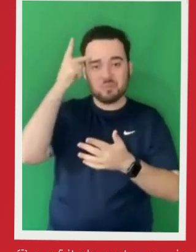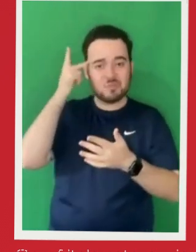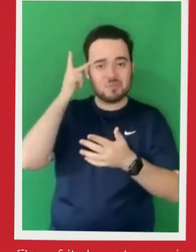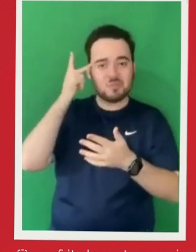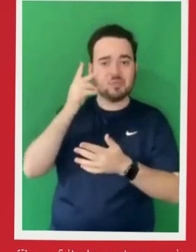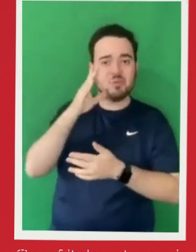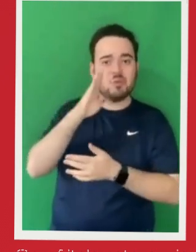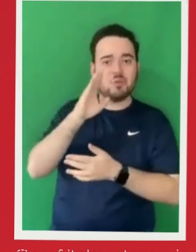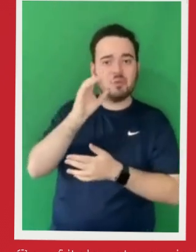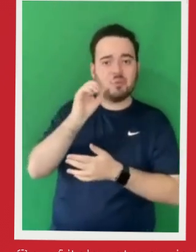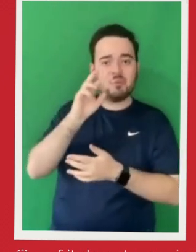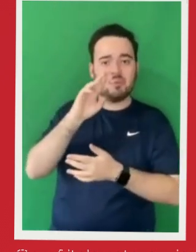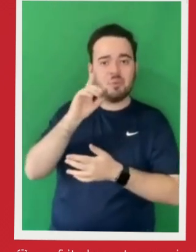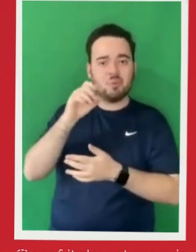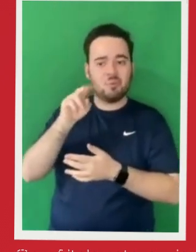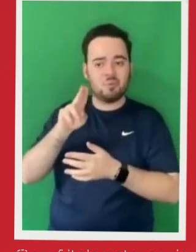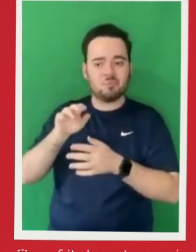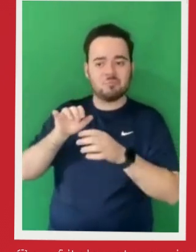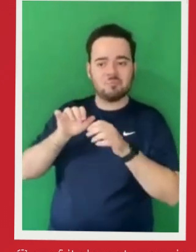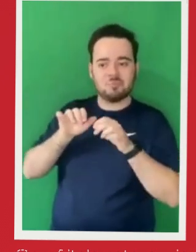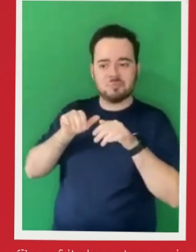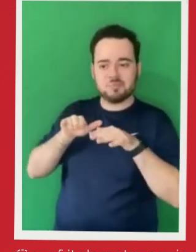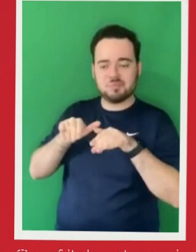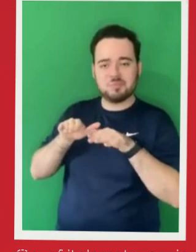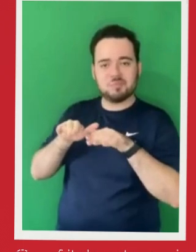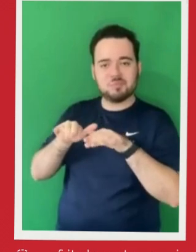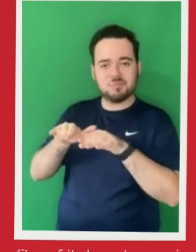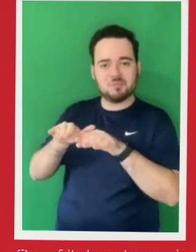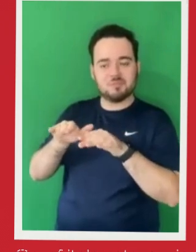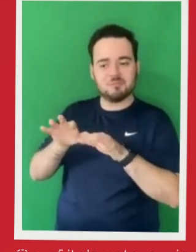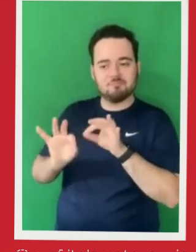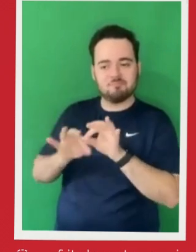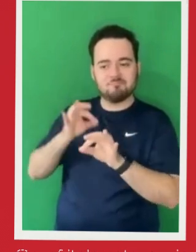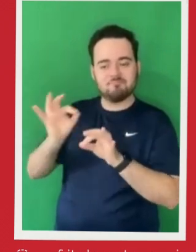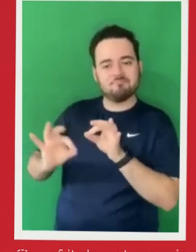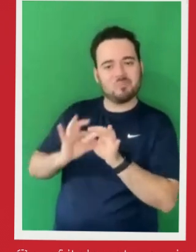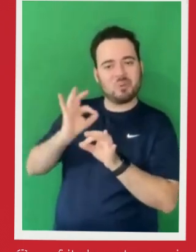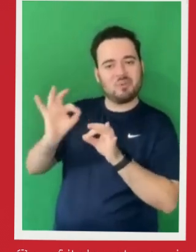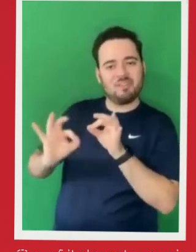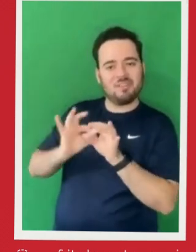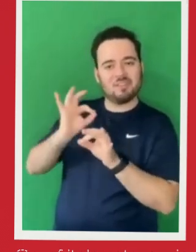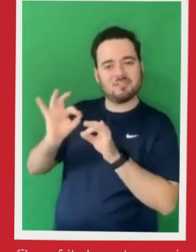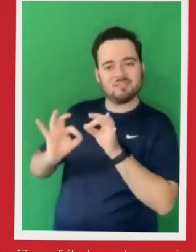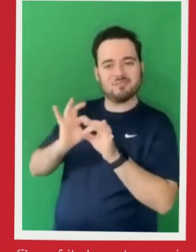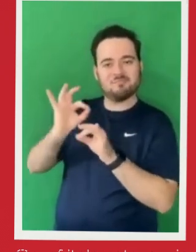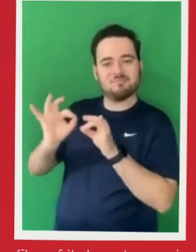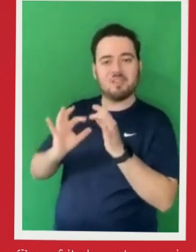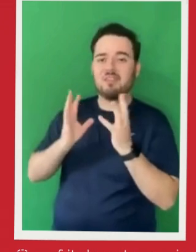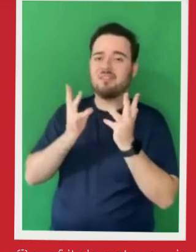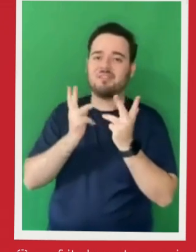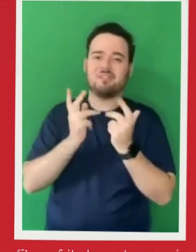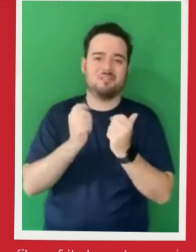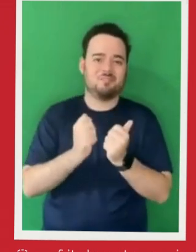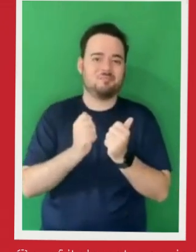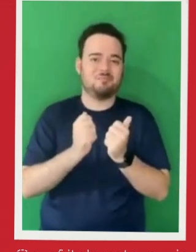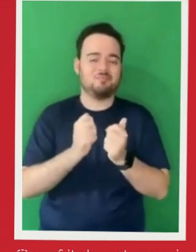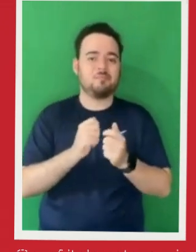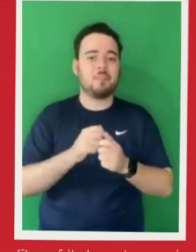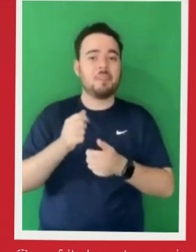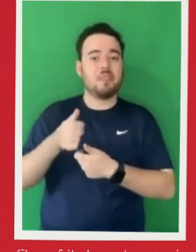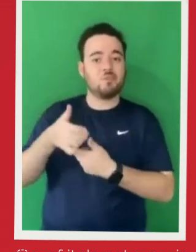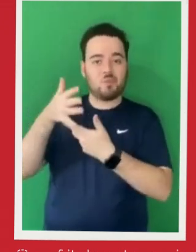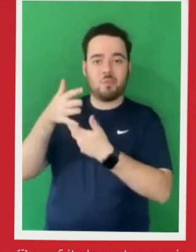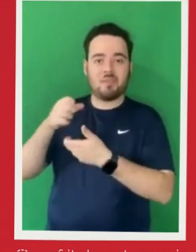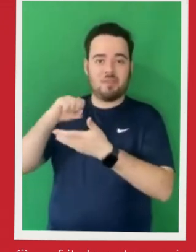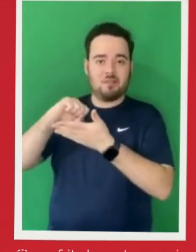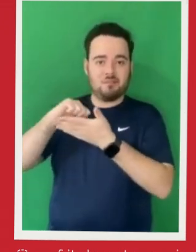esses dias uma pessoa bordou aqui por cima, eu publiquei aqui no Stories, bordando aqui por cima. Que lindo,